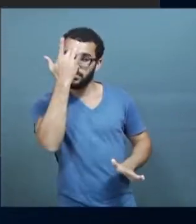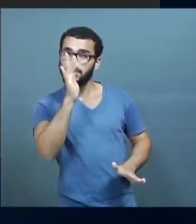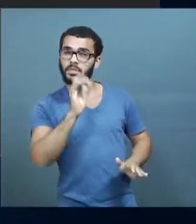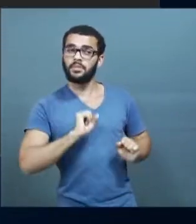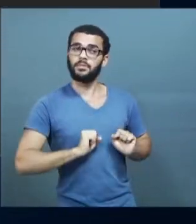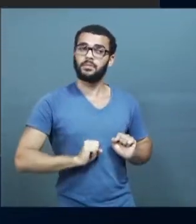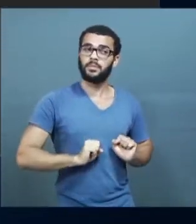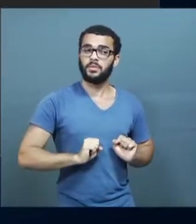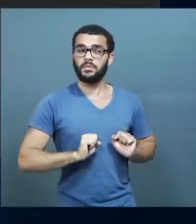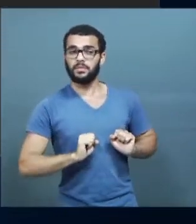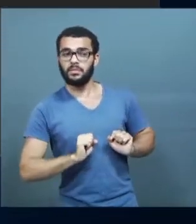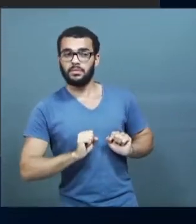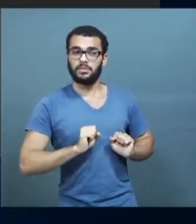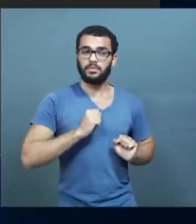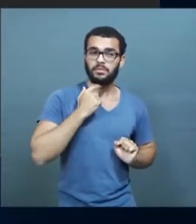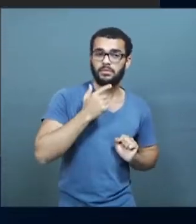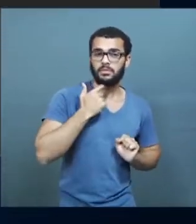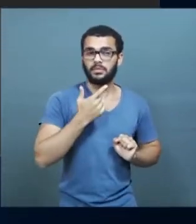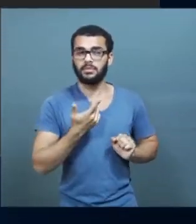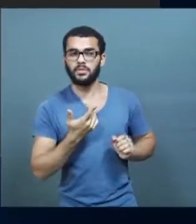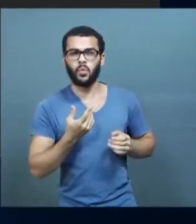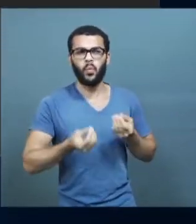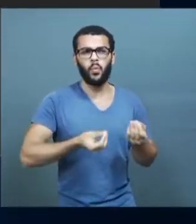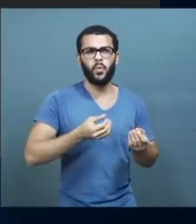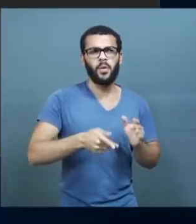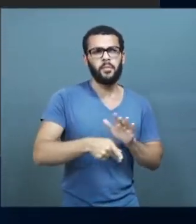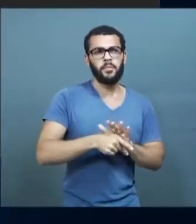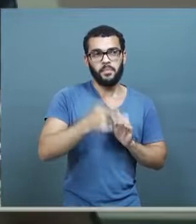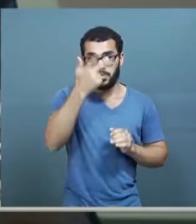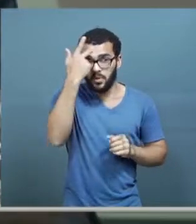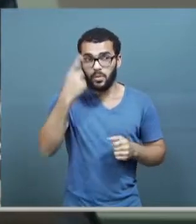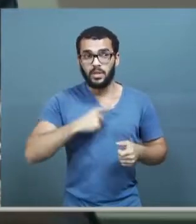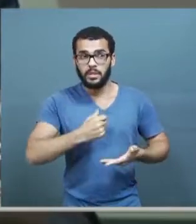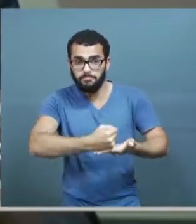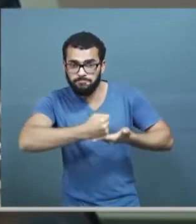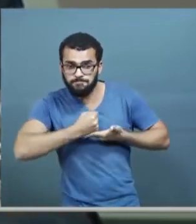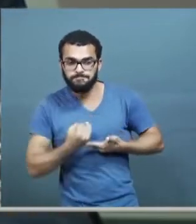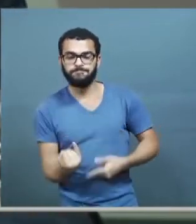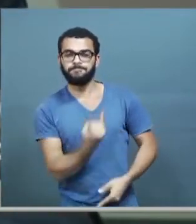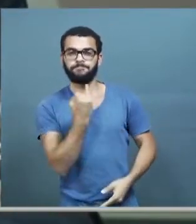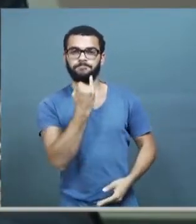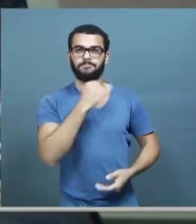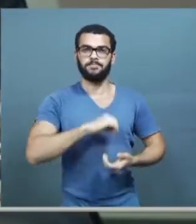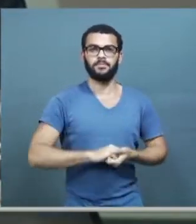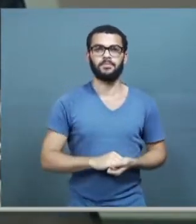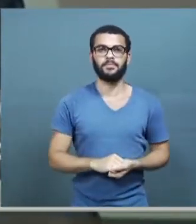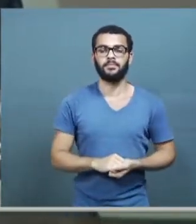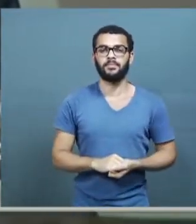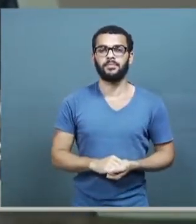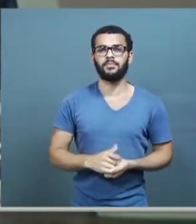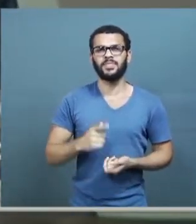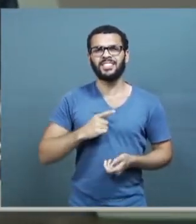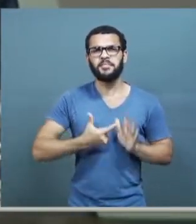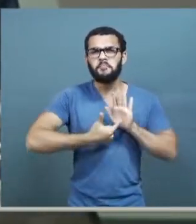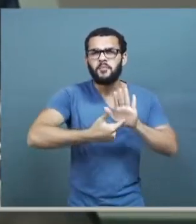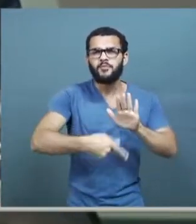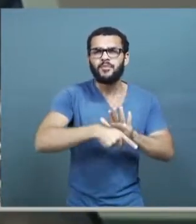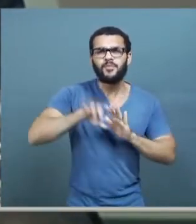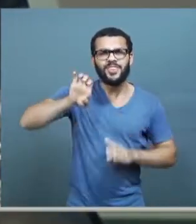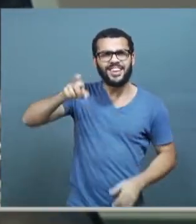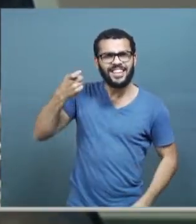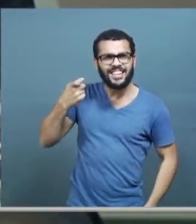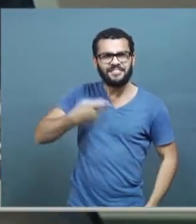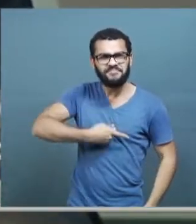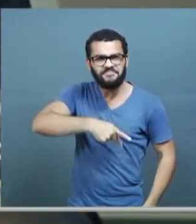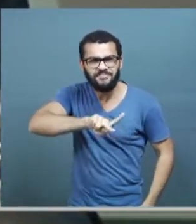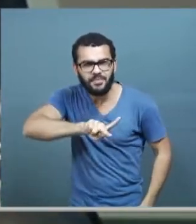Acho questionável, pois melindra alguém cujo apoio é importante. No caso mencionado aí do ex-presidente,